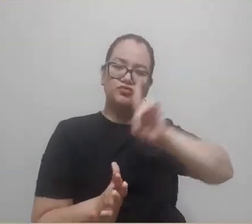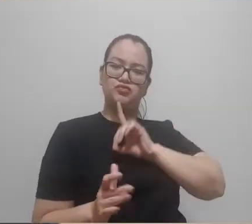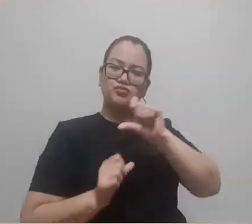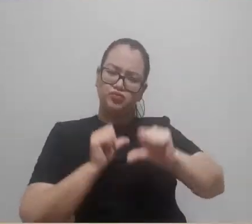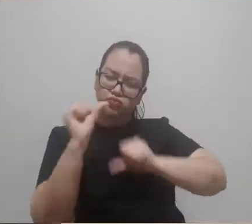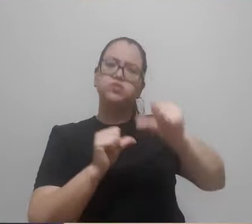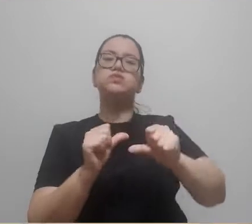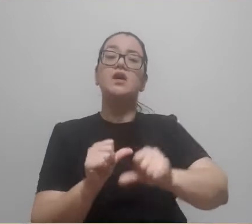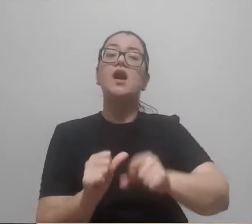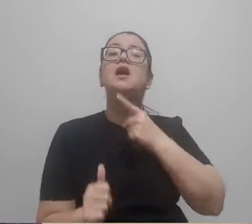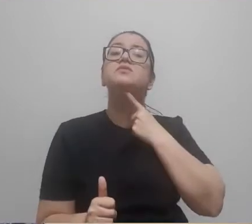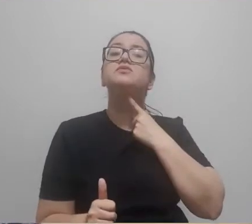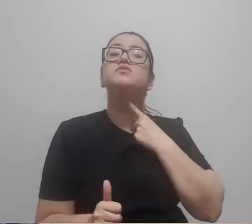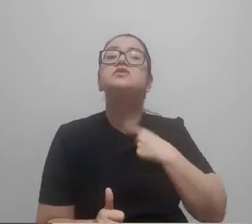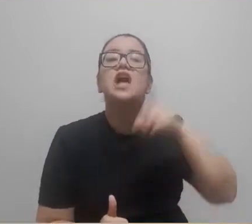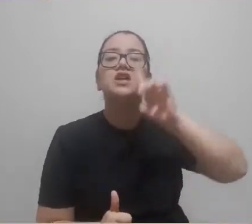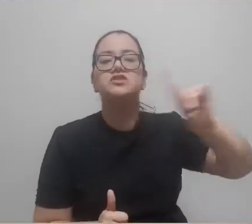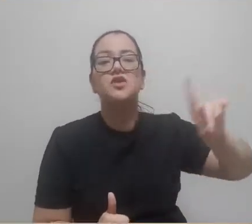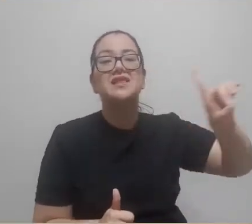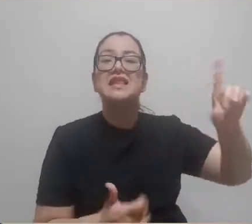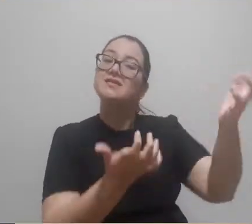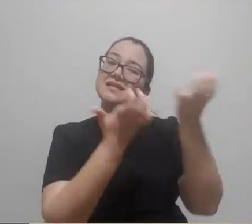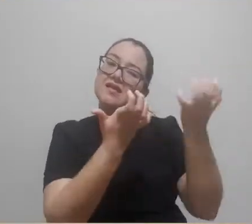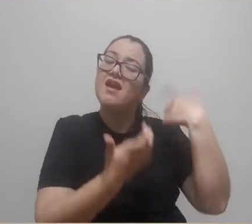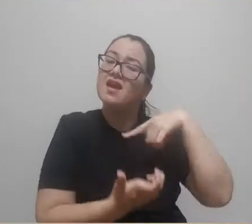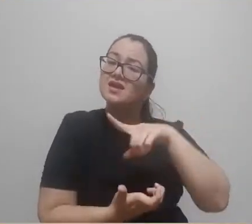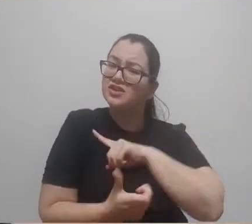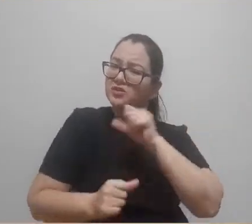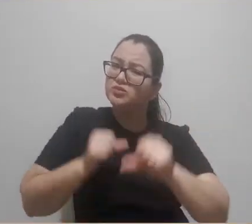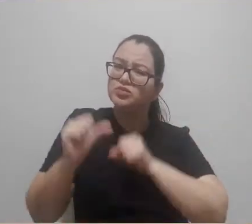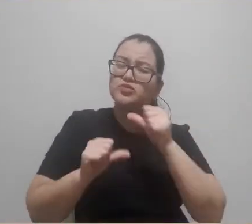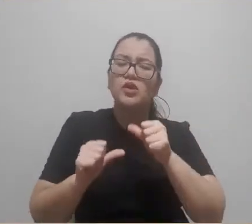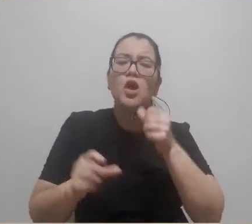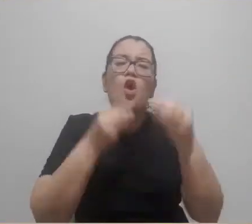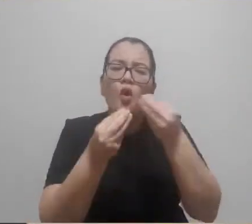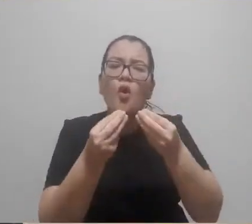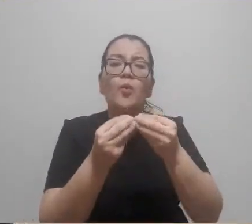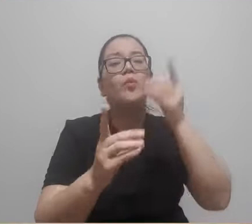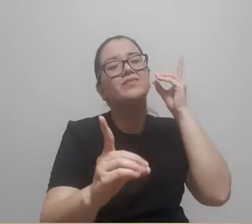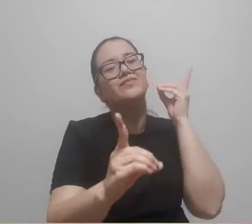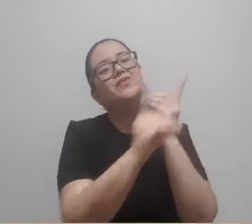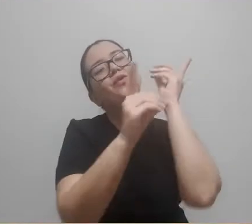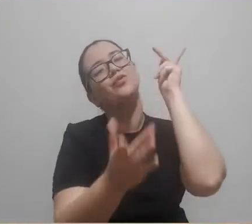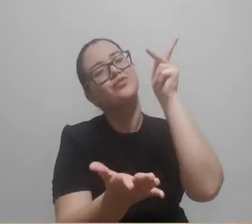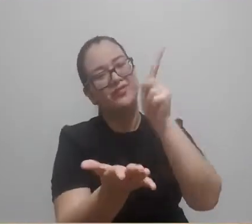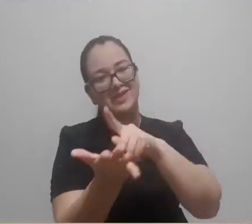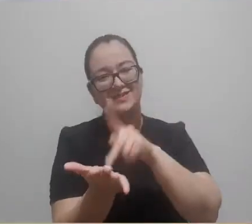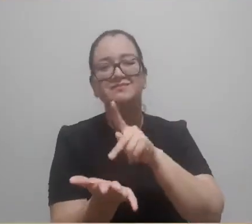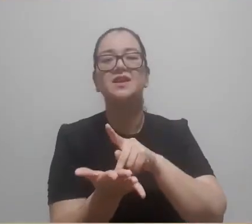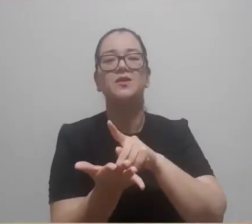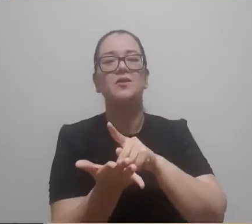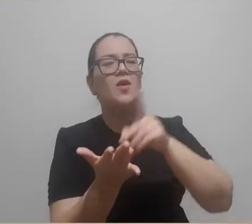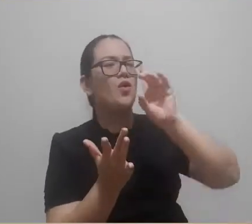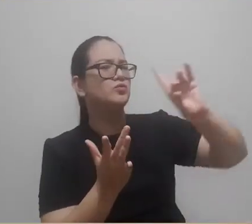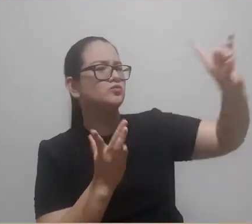uma transformação. E essa transformação só acontece quando há esse encontro verdadeiro, né, de